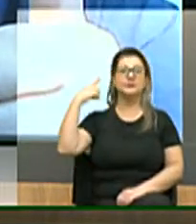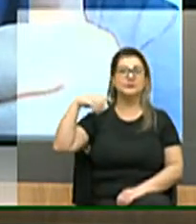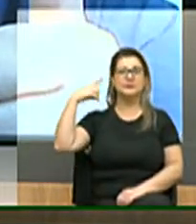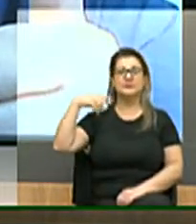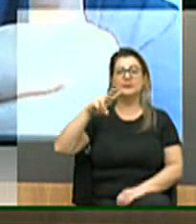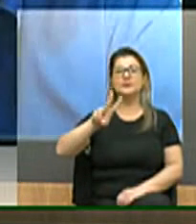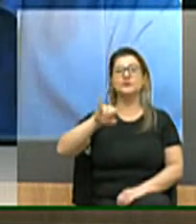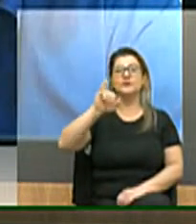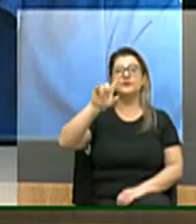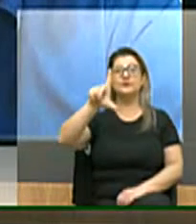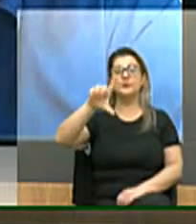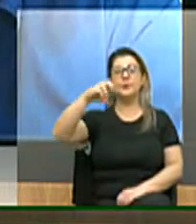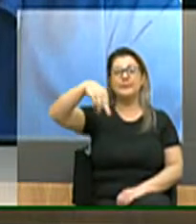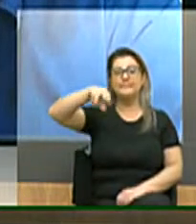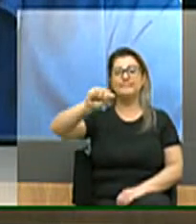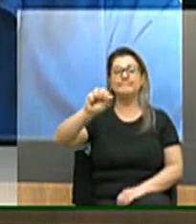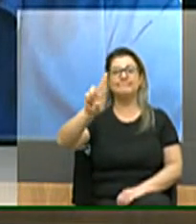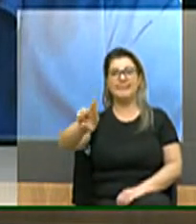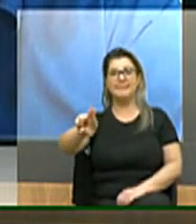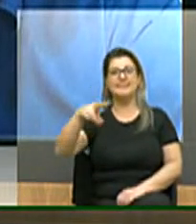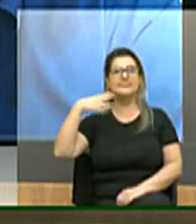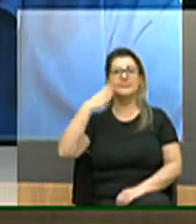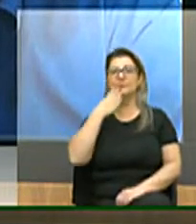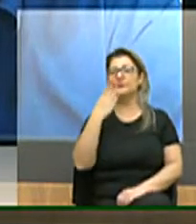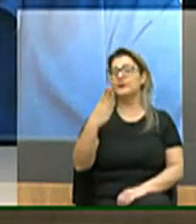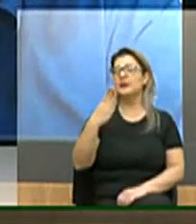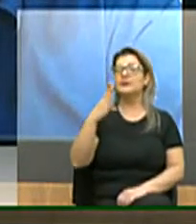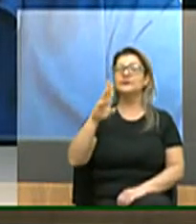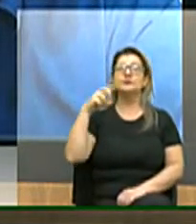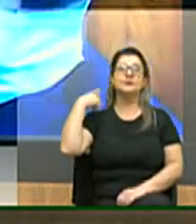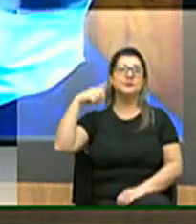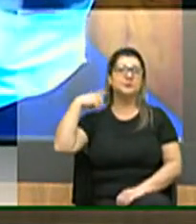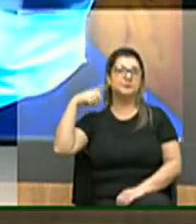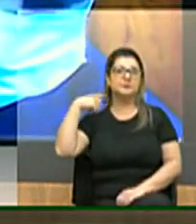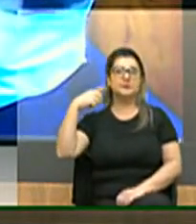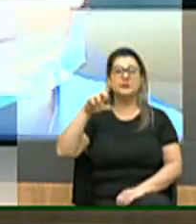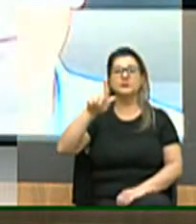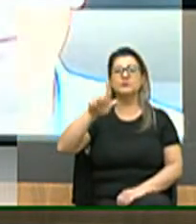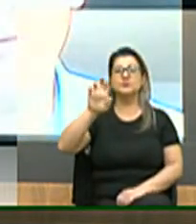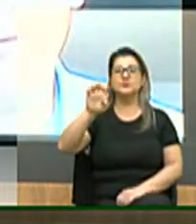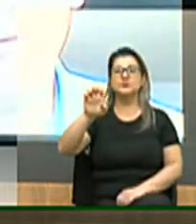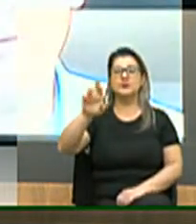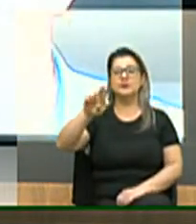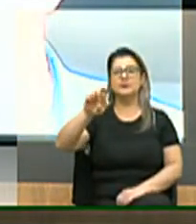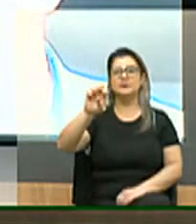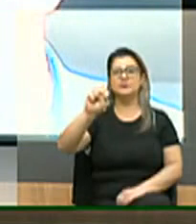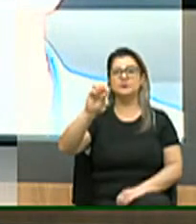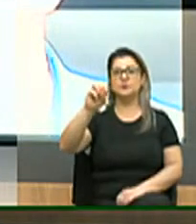presidente. Deputado Gerson Burman. Favorável, presidente. Deputado Juliana Brizola.